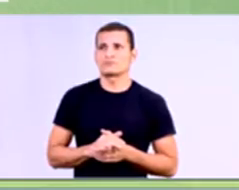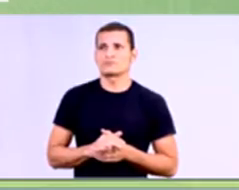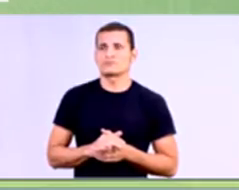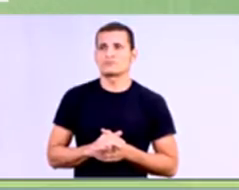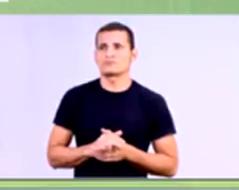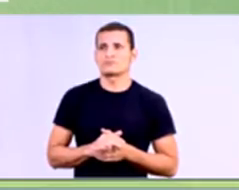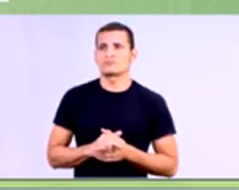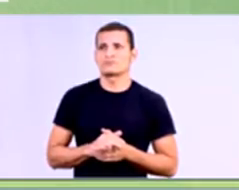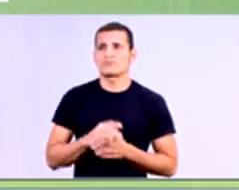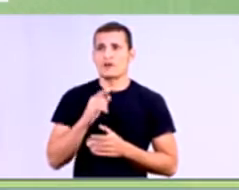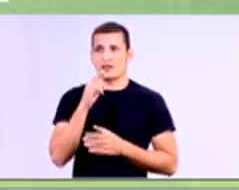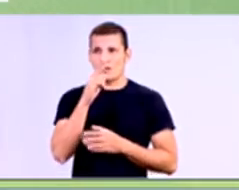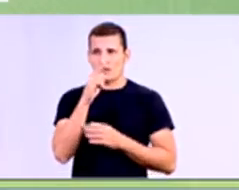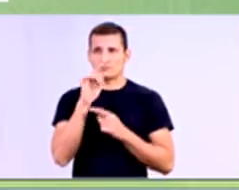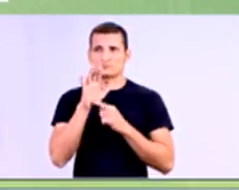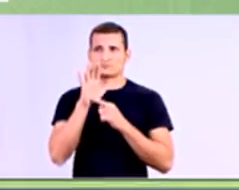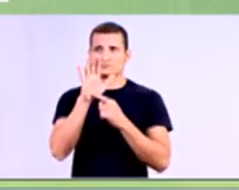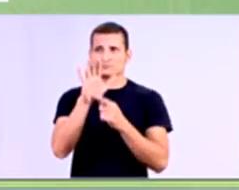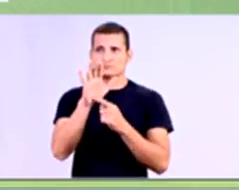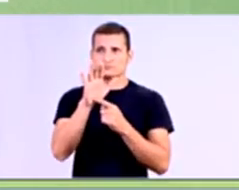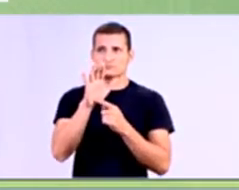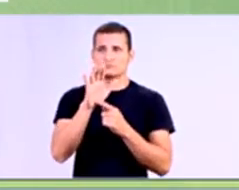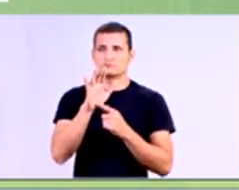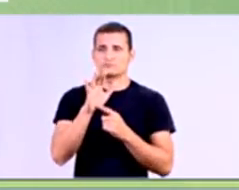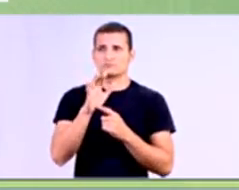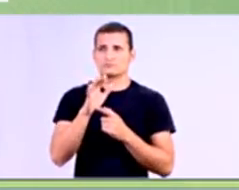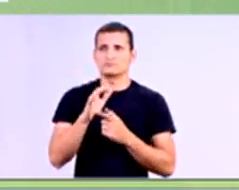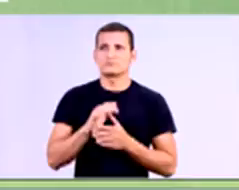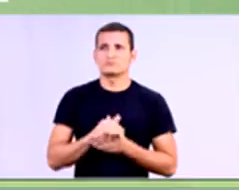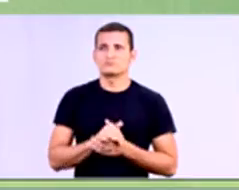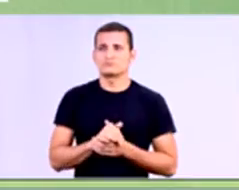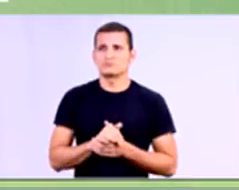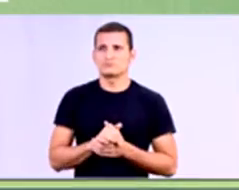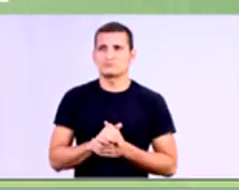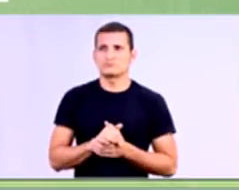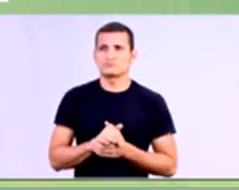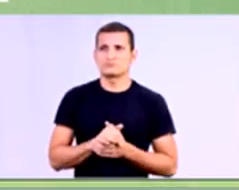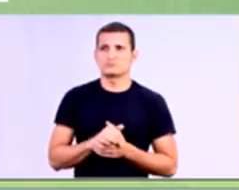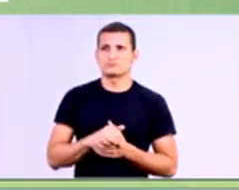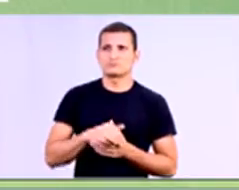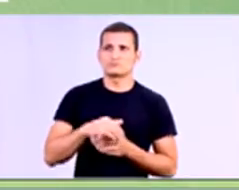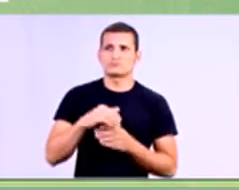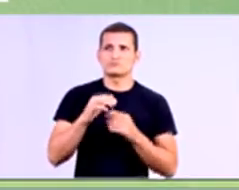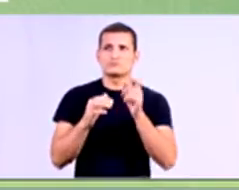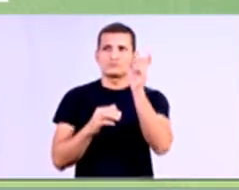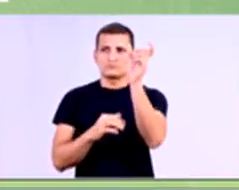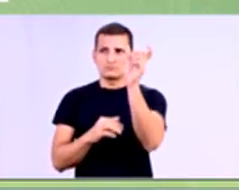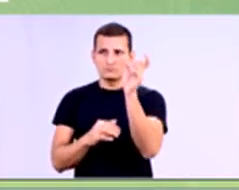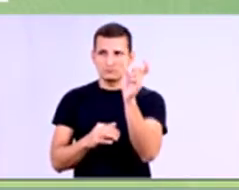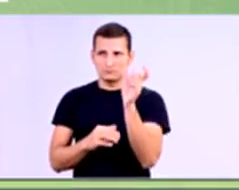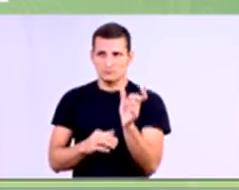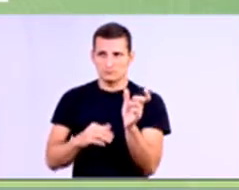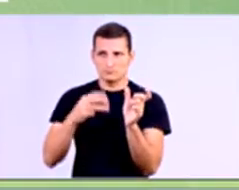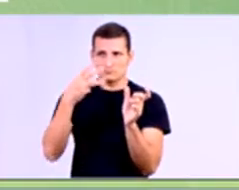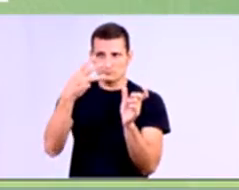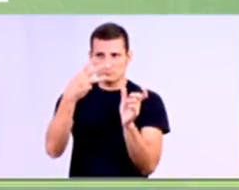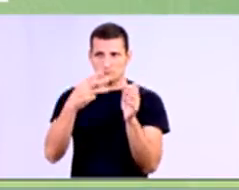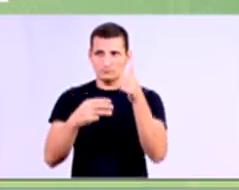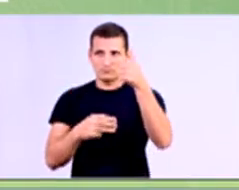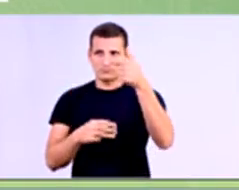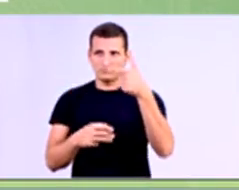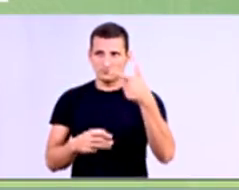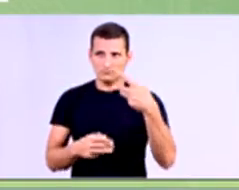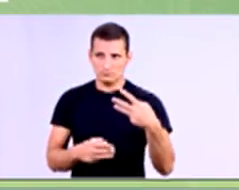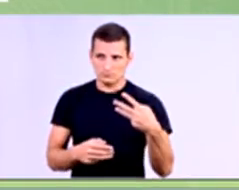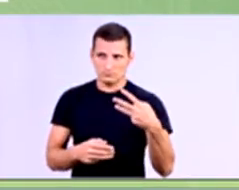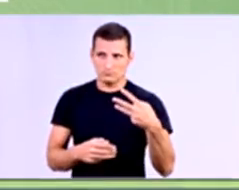com essa identificação, dizer que essas três classes, A1, A2 e